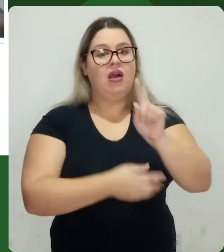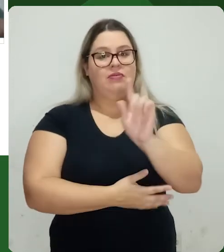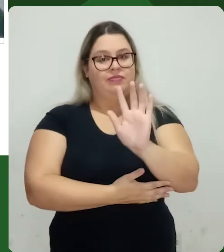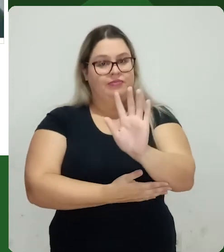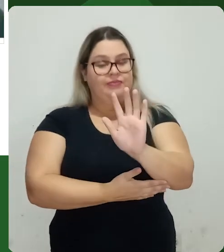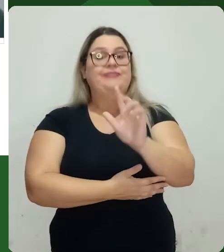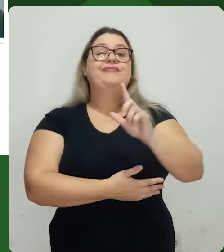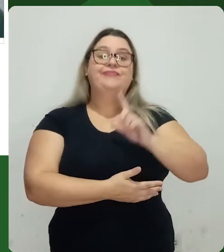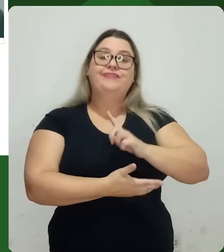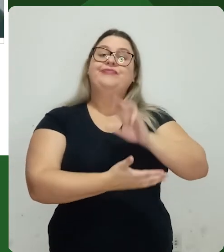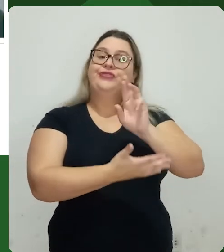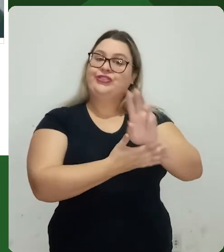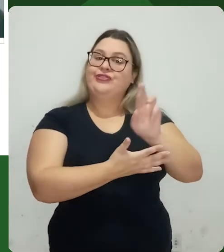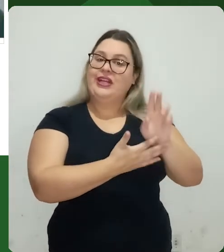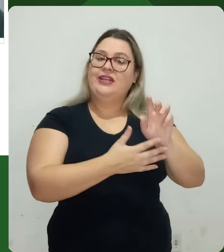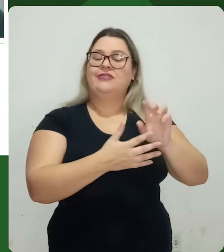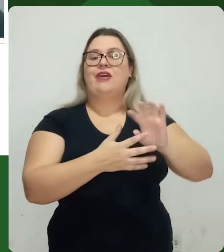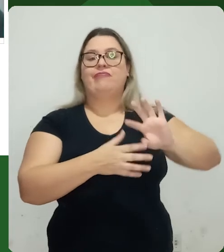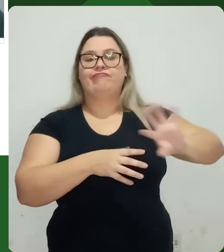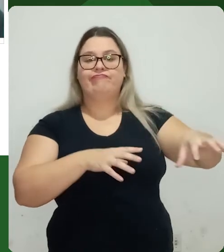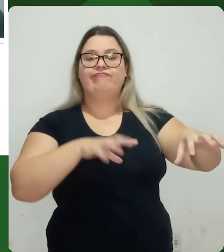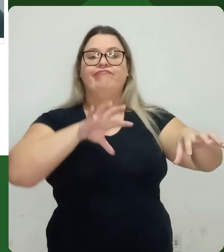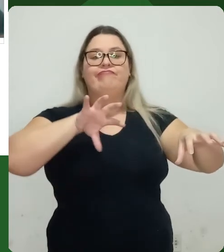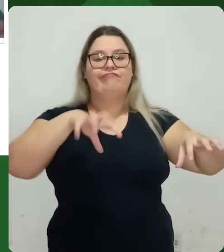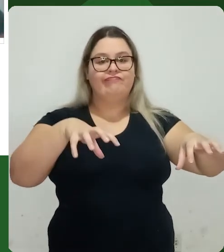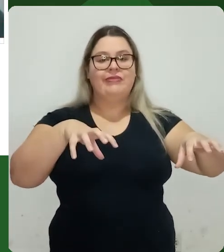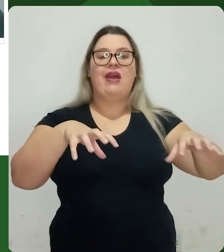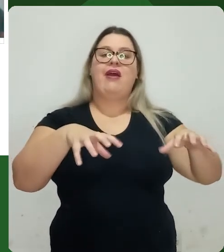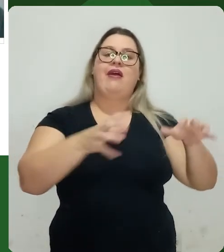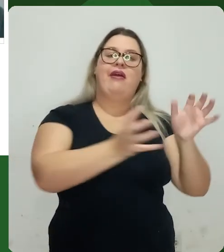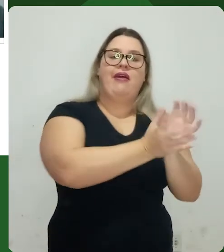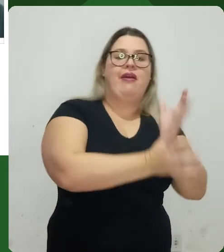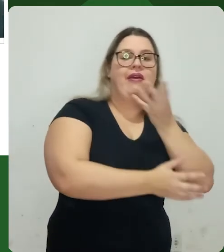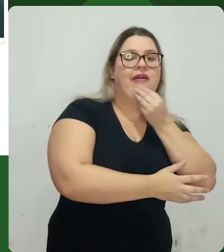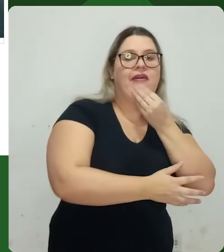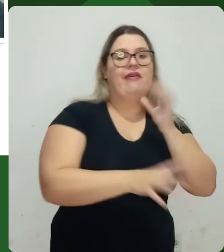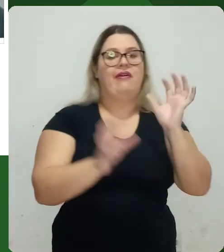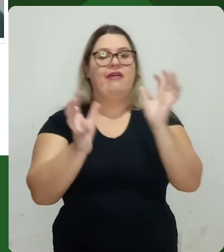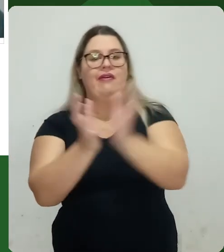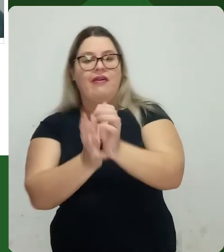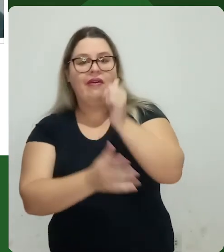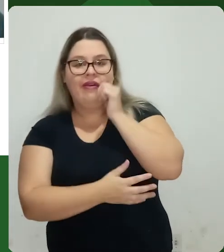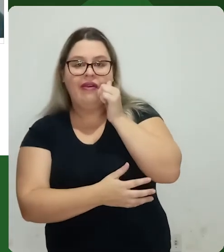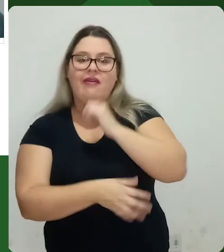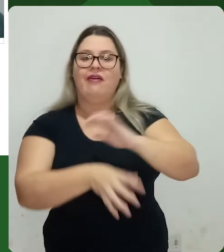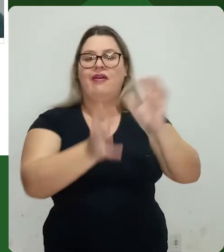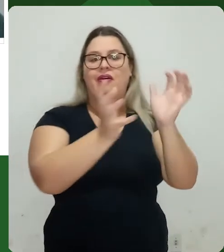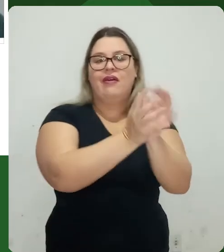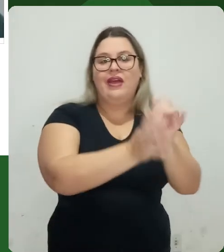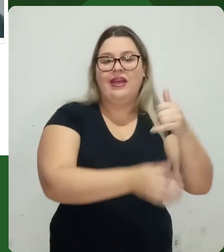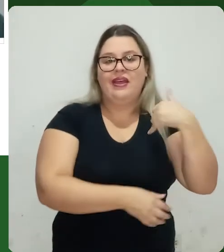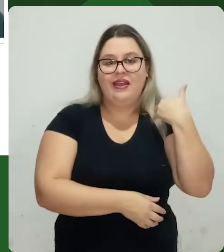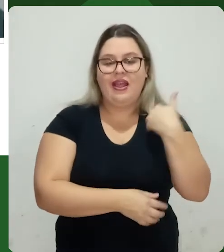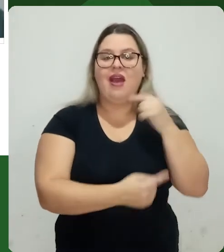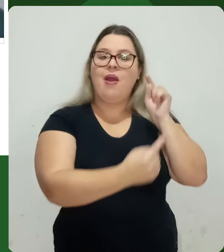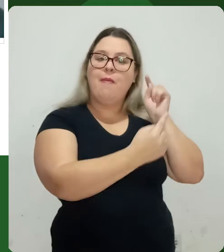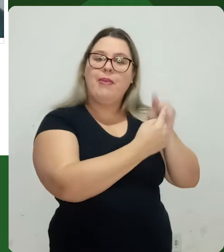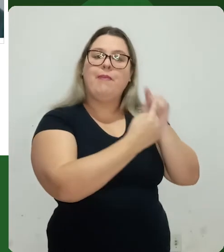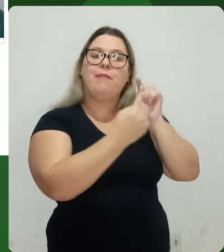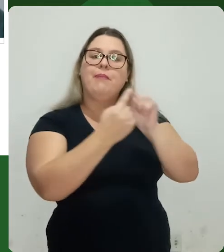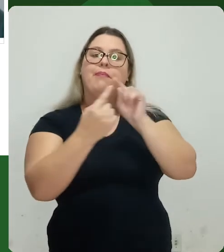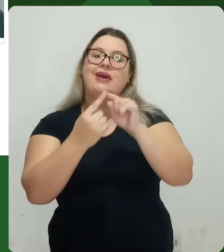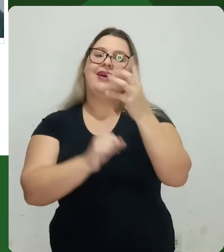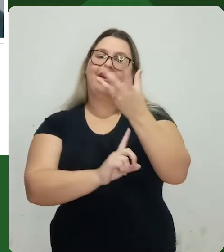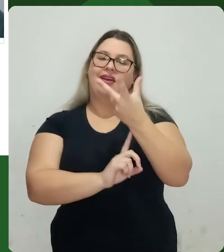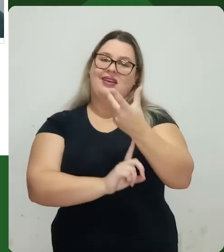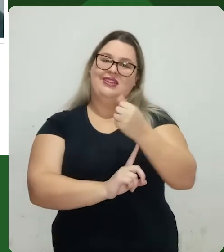Tá? Existiam algumas diferenças de gênero e idade para você poder desenvolver algumas ações artísticas que